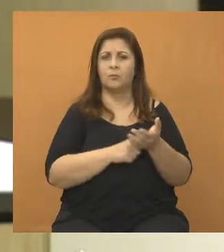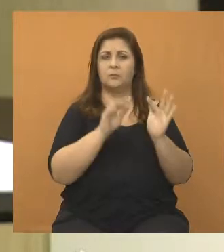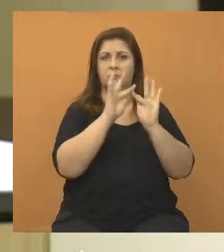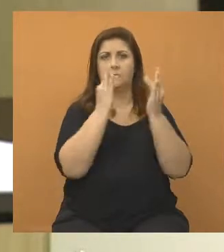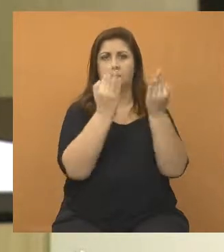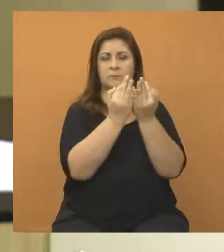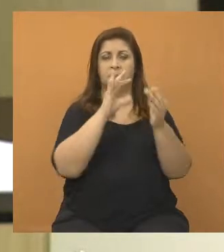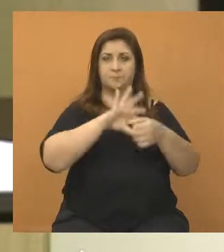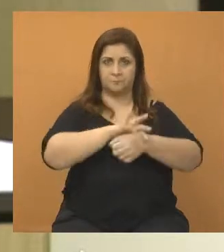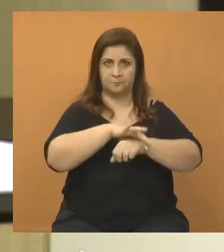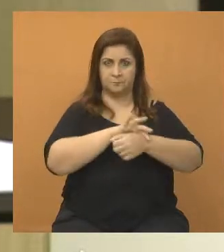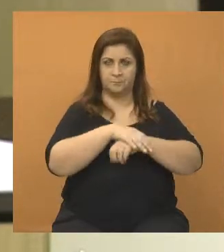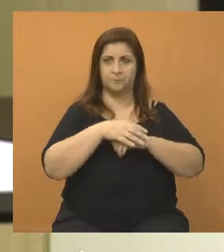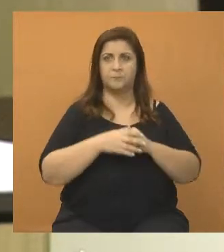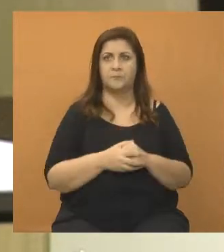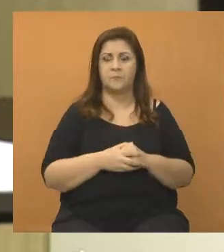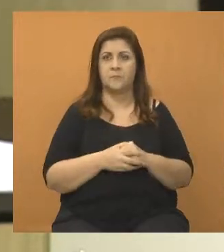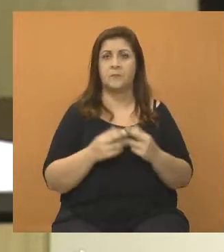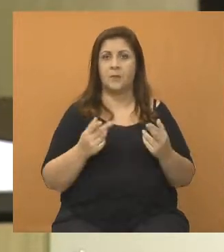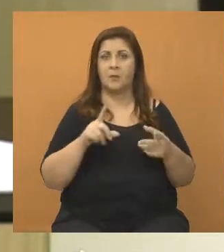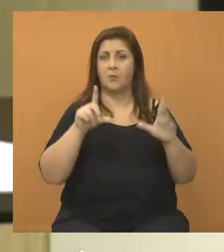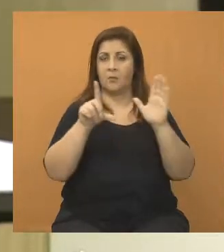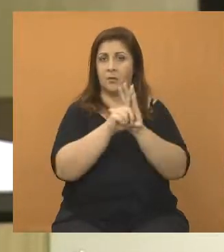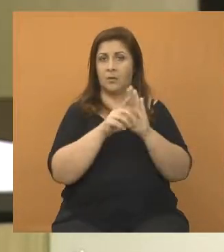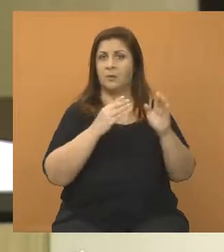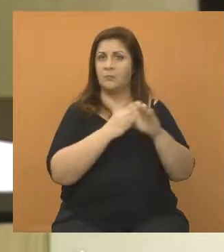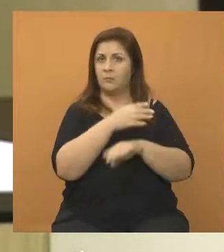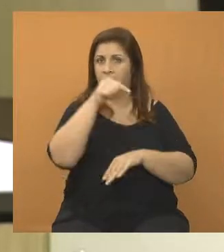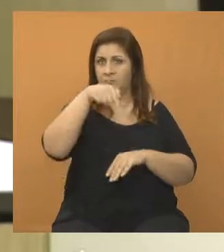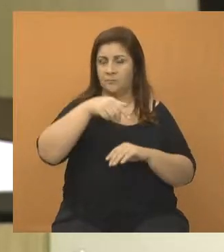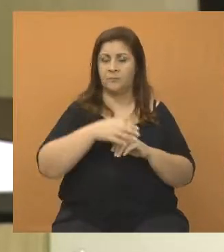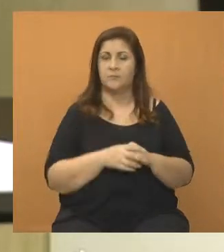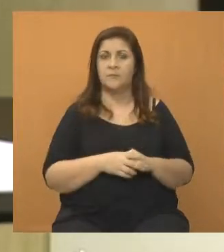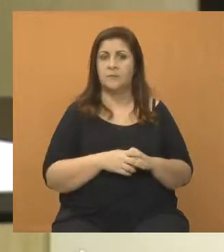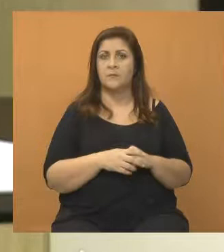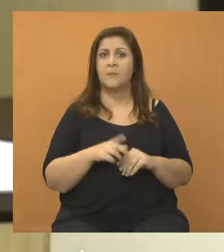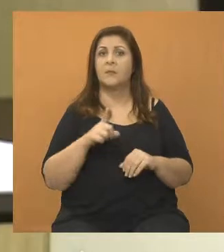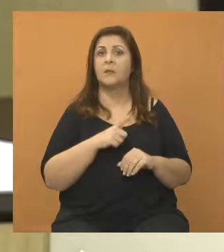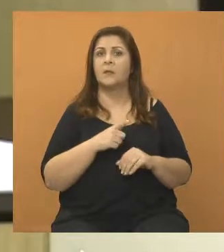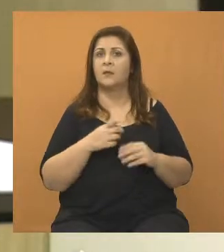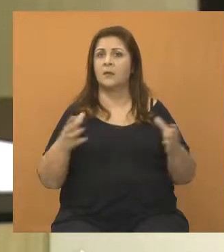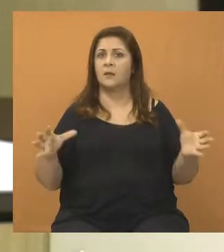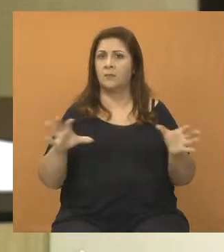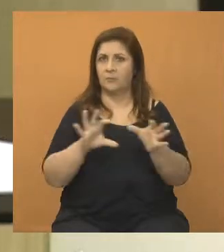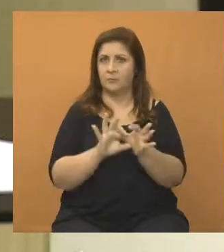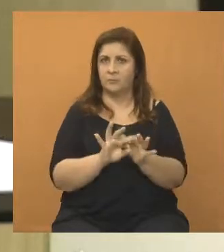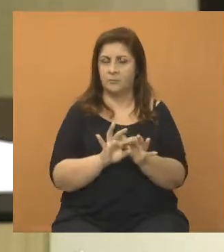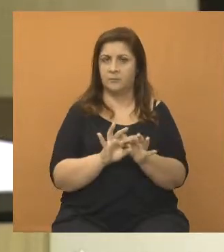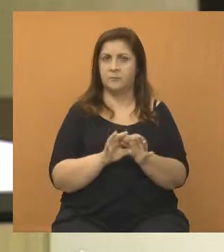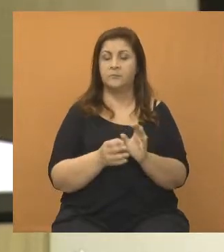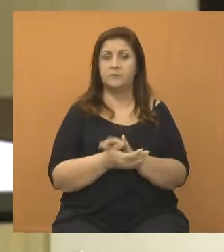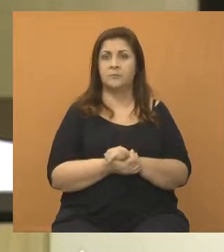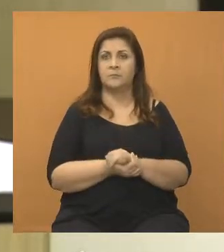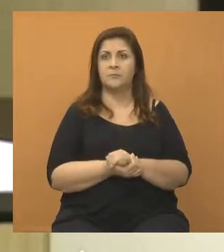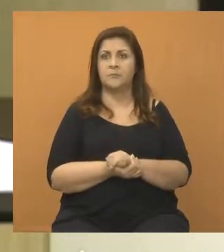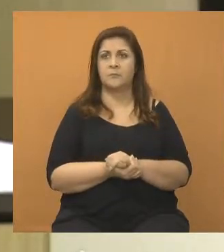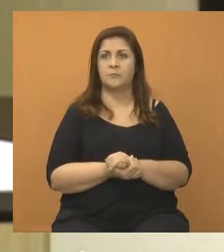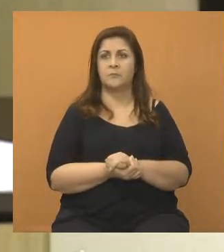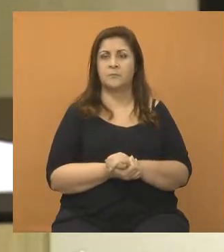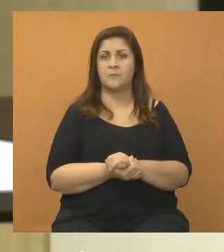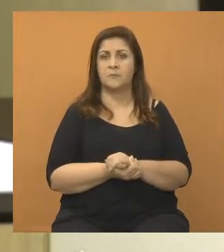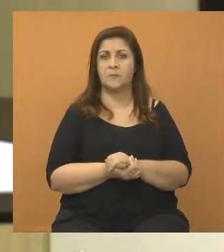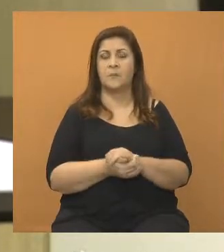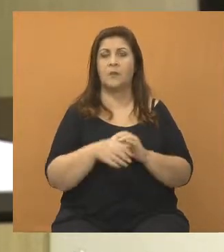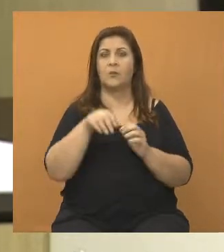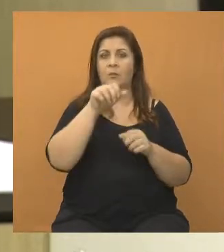Segura, segundo a lei que foi aprovada nessa casa, ele tem uma parceria com a